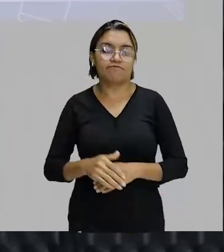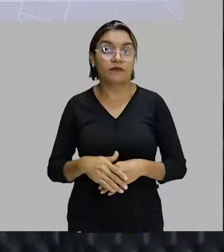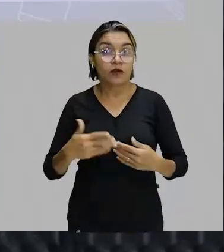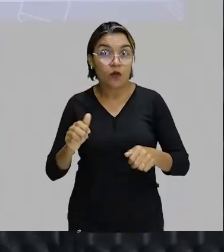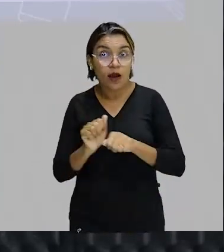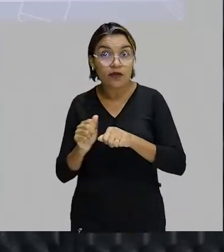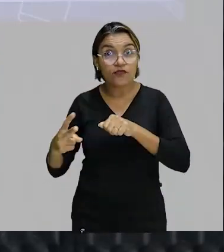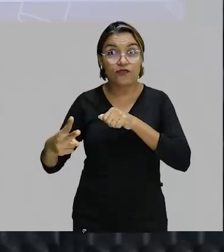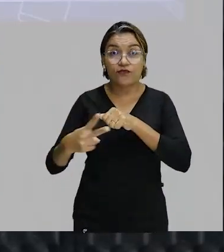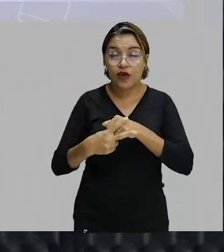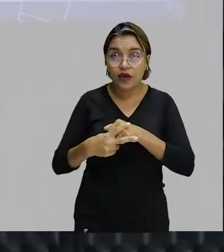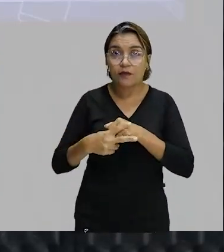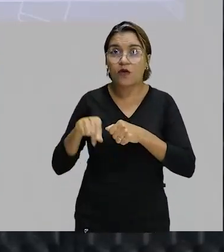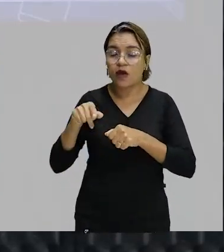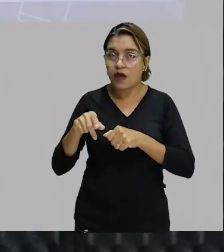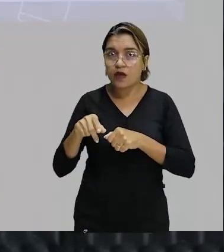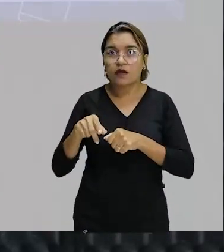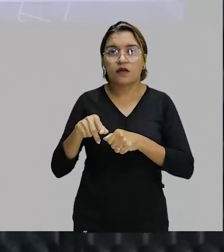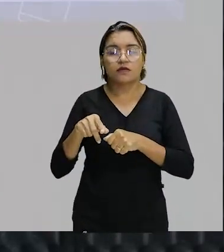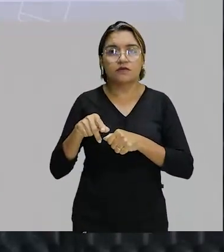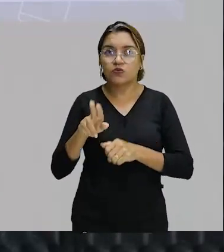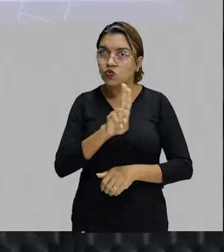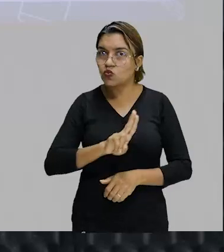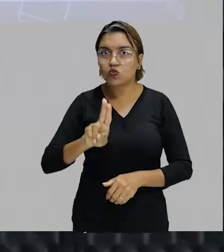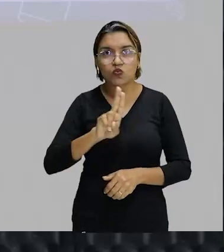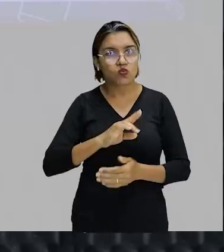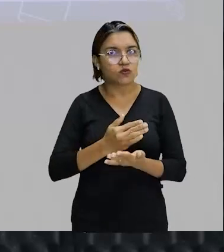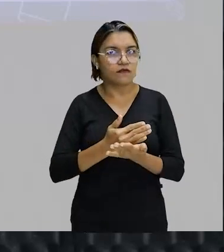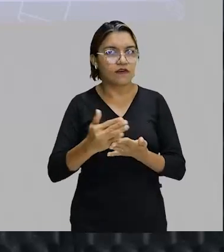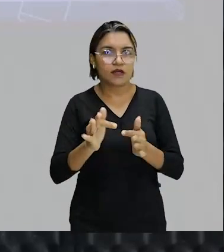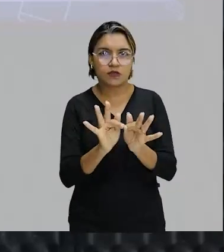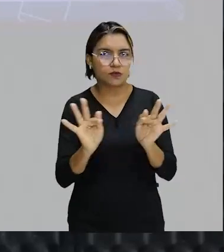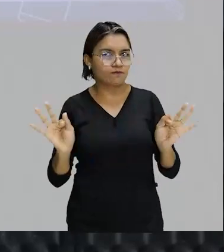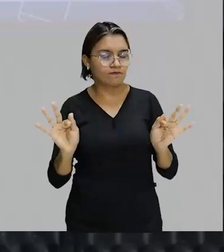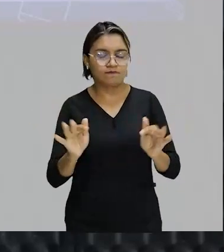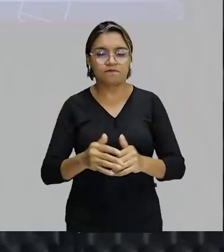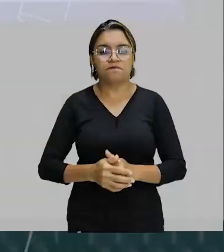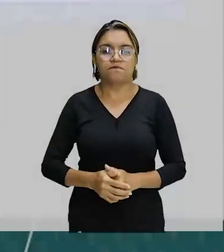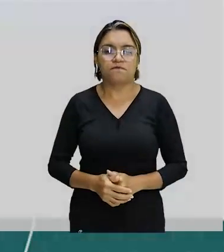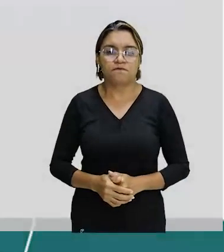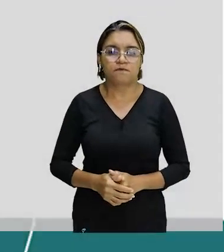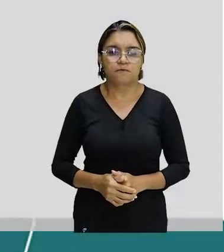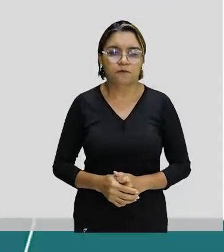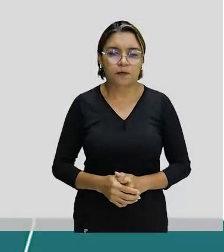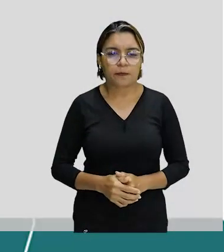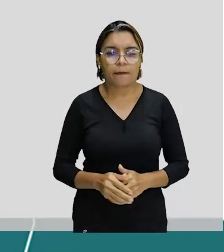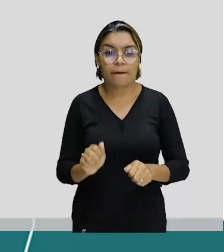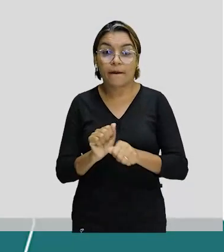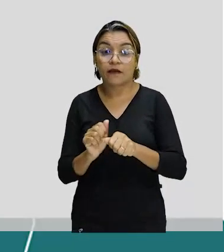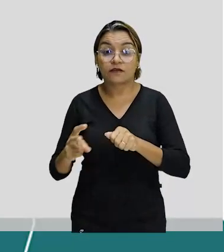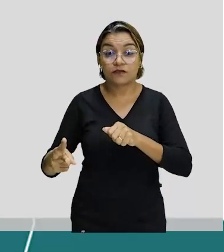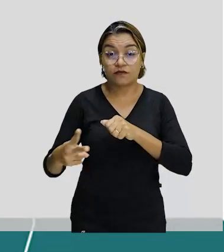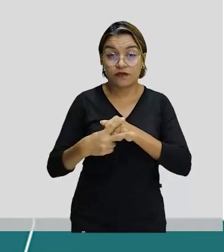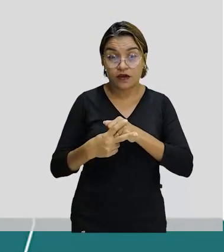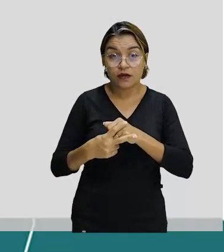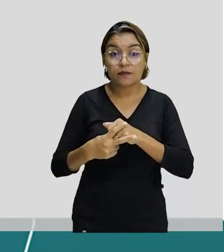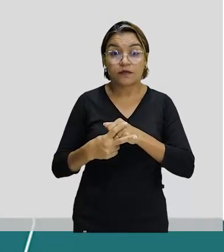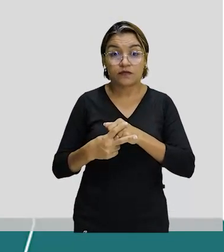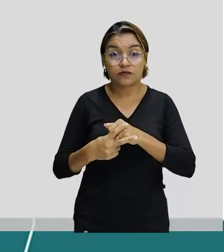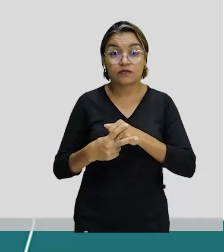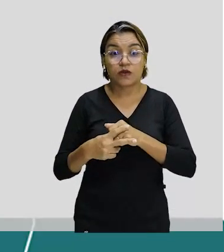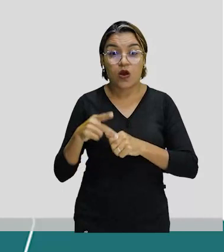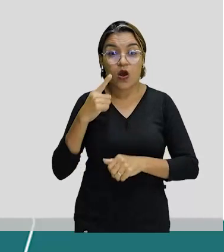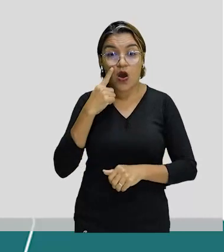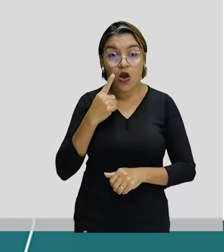advérbios normalmente não são utilizados no início da frase. Bom? Advérbios in the middle of